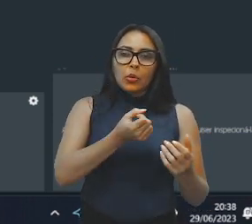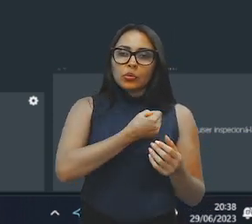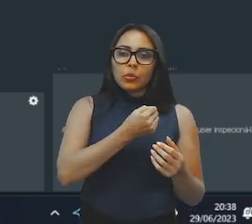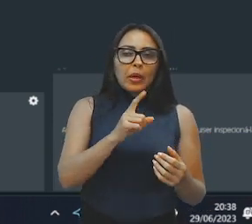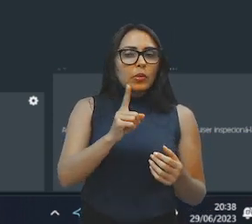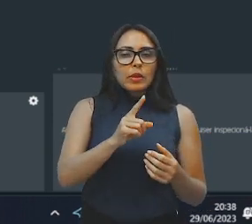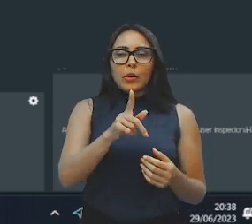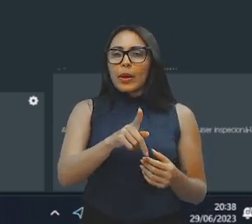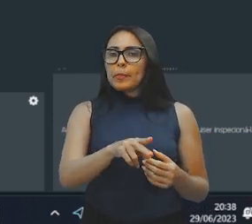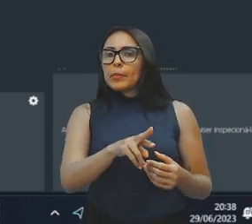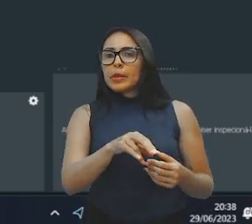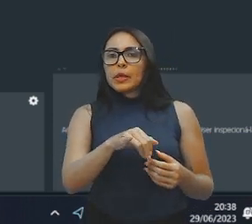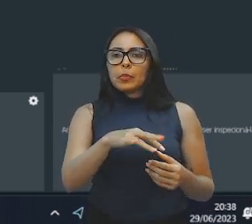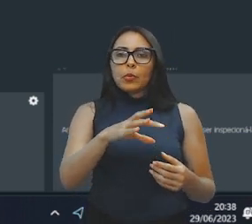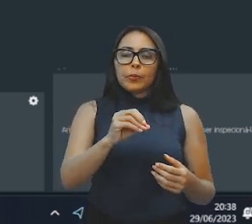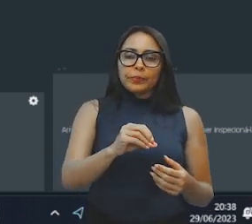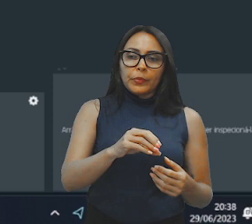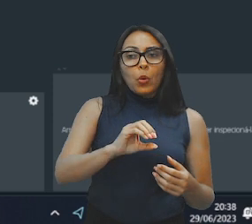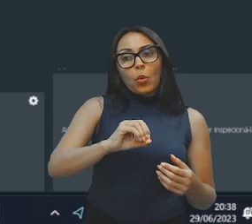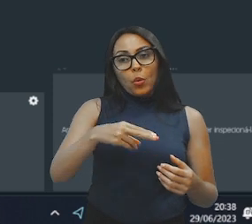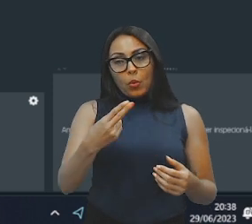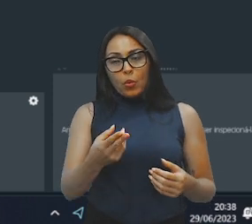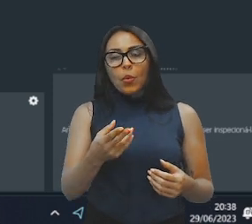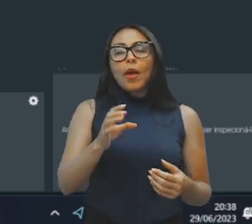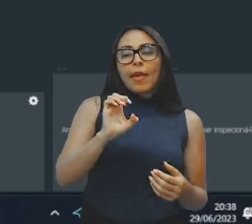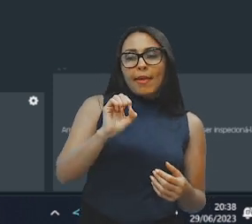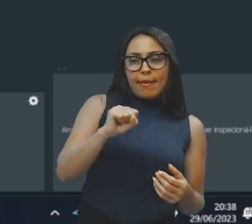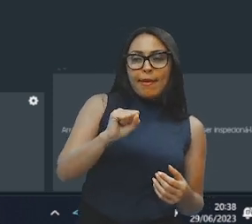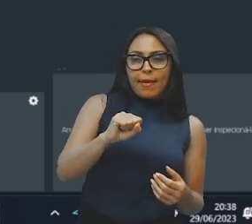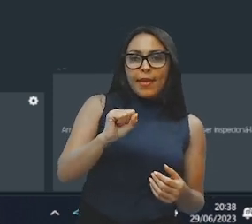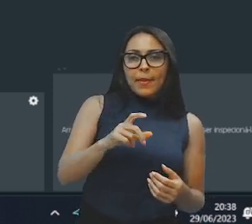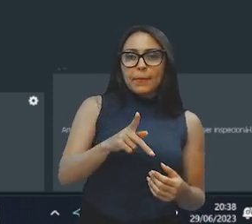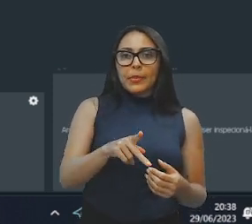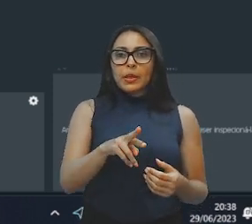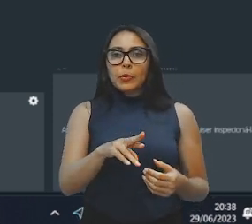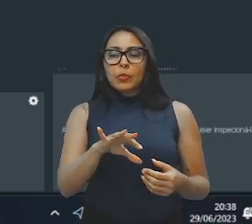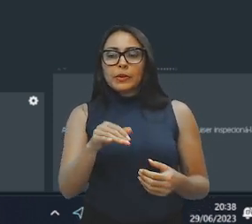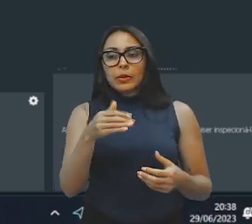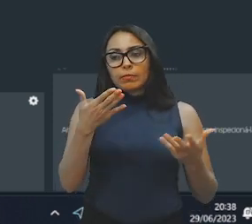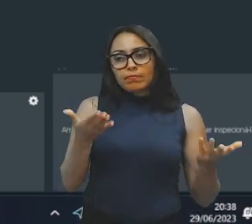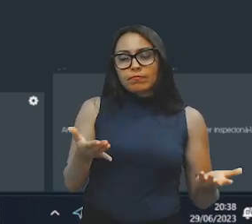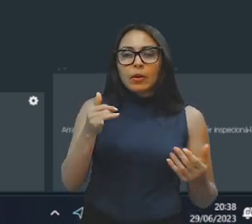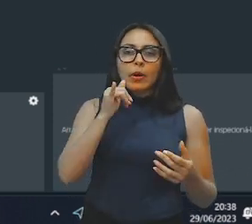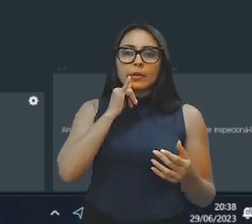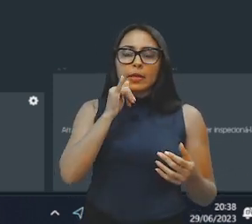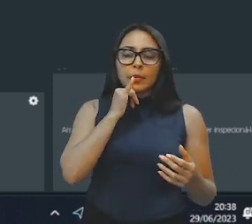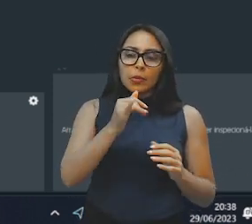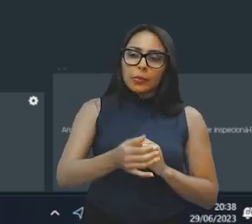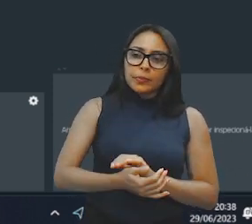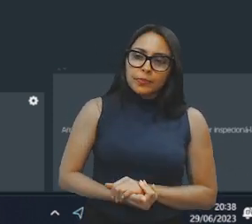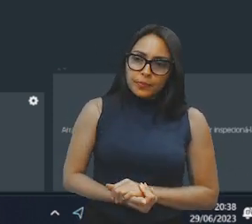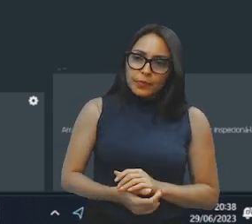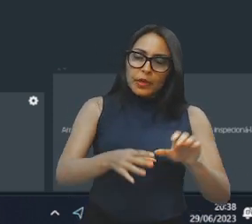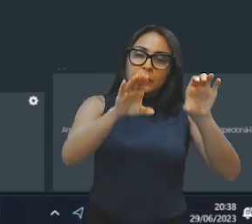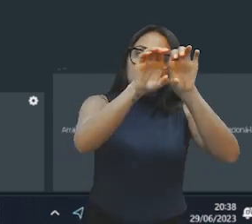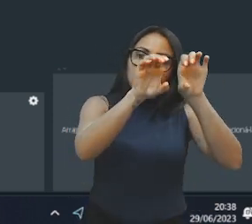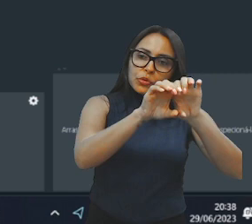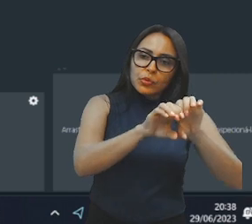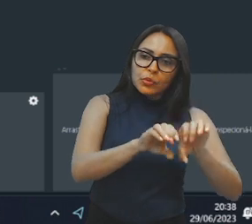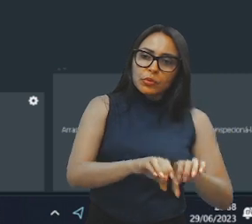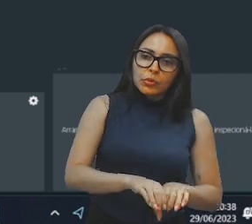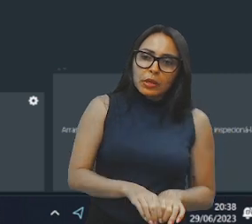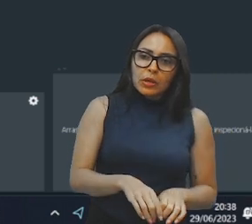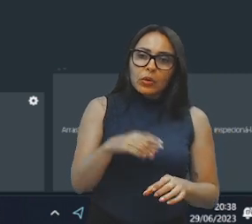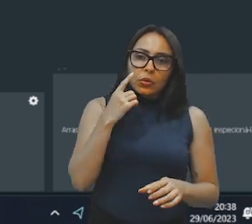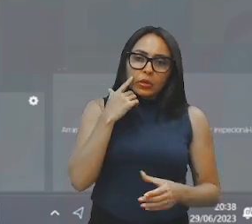não, o número é primo. Então esse é um exemplo de uma estrutura onde envolve